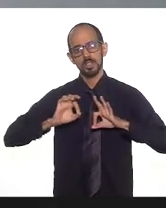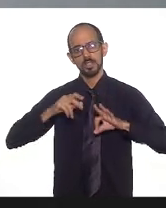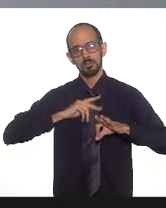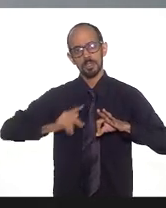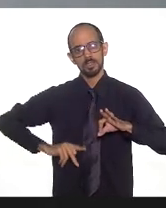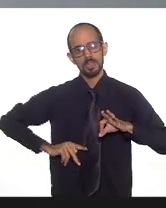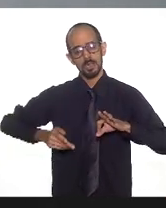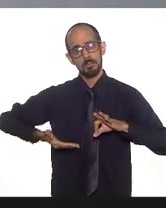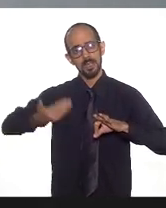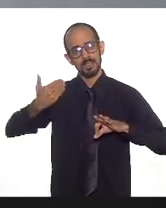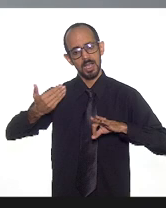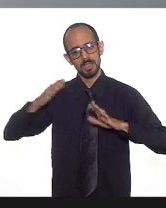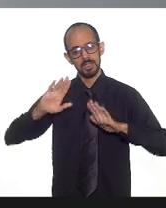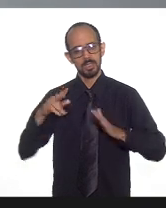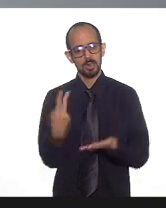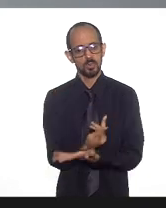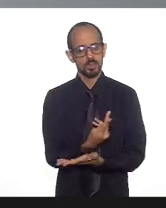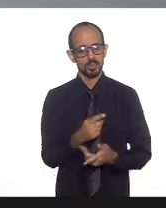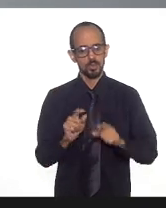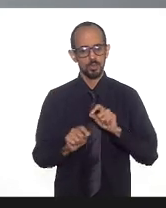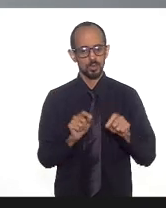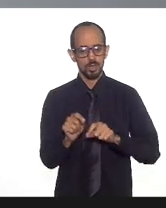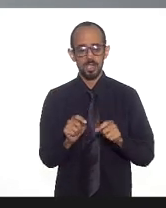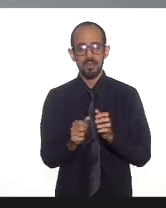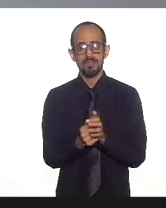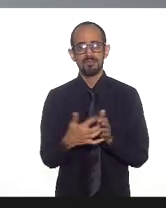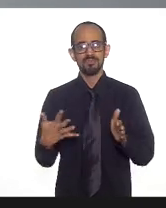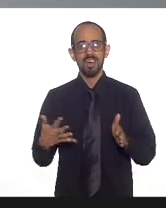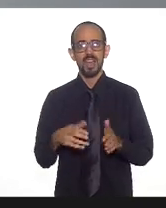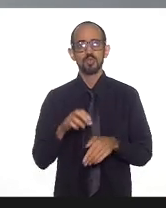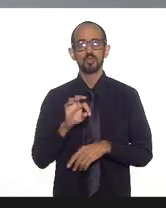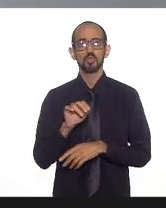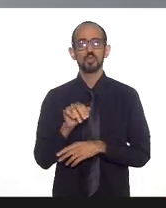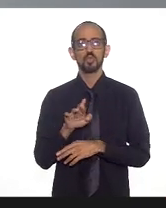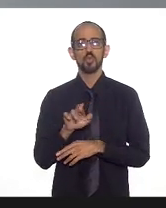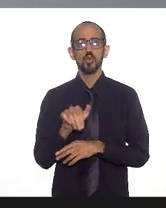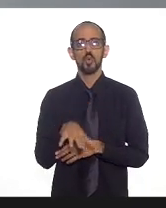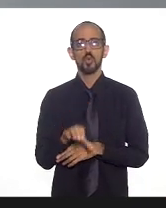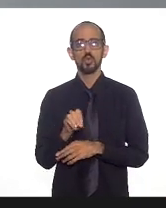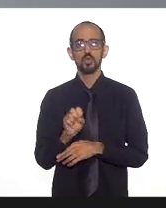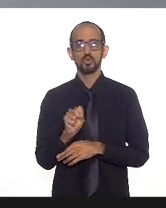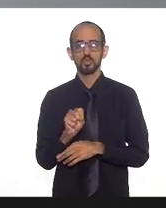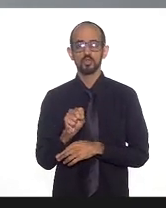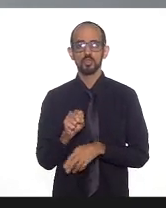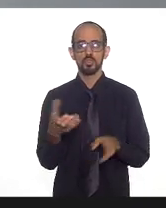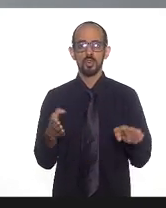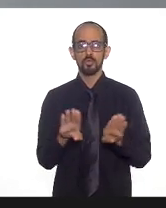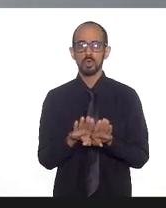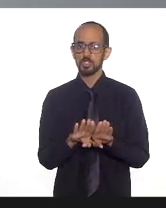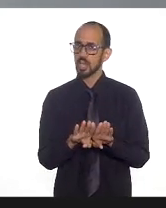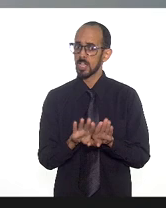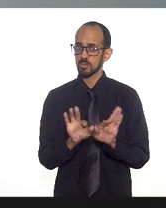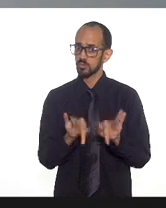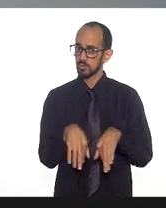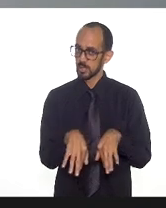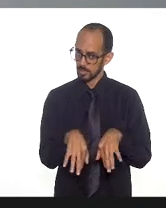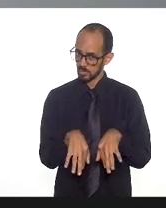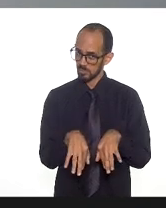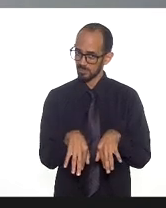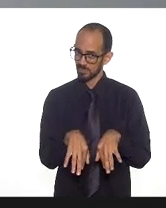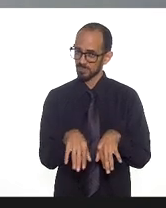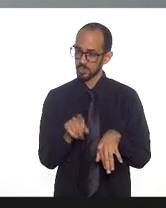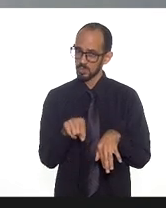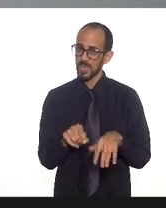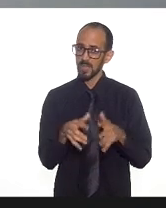e nós tivemos o quê? Vários turnos fechados, né? Mesmo dentro da pandemia. Então, isso é um complicador. Então, nós